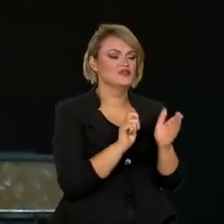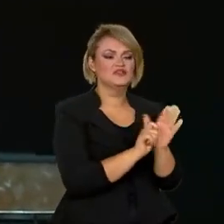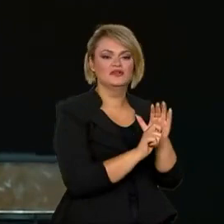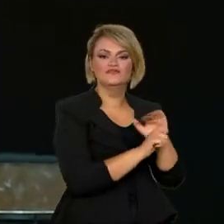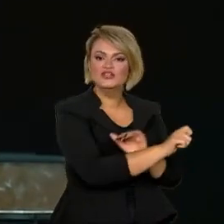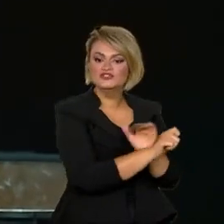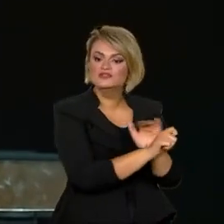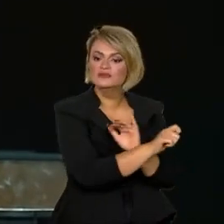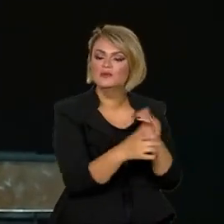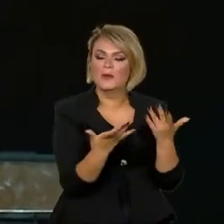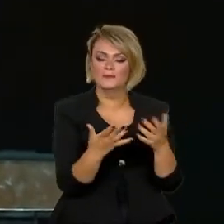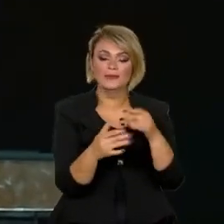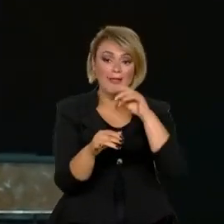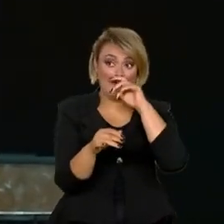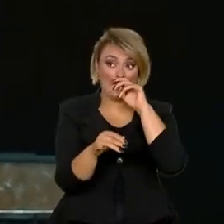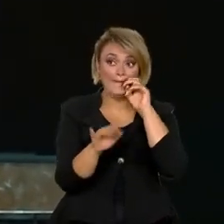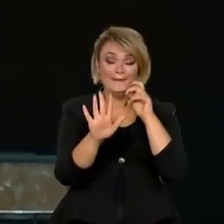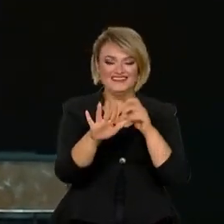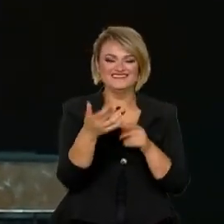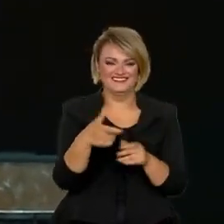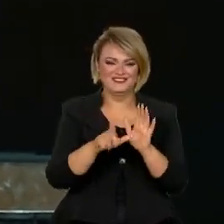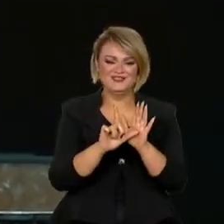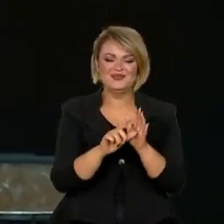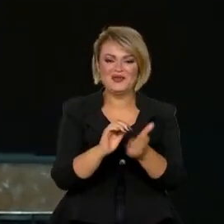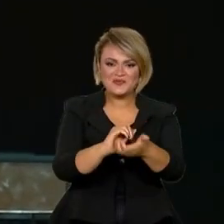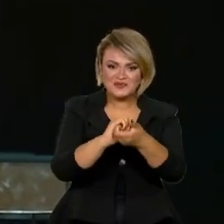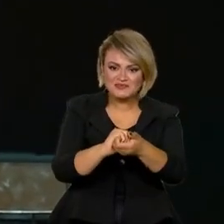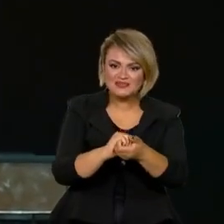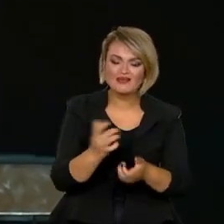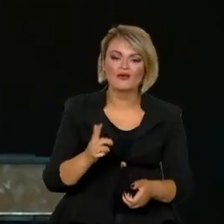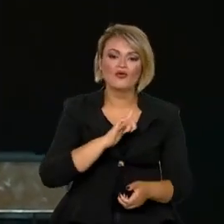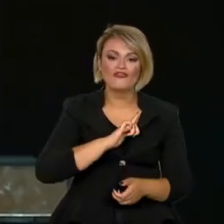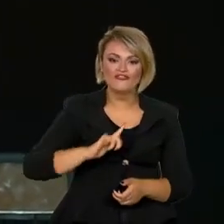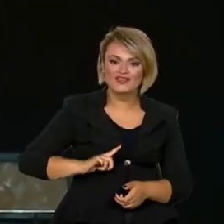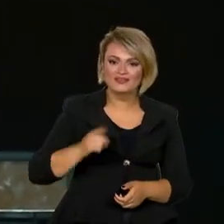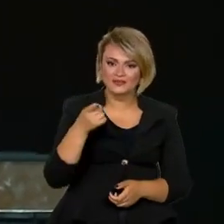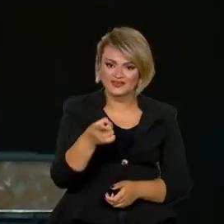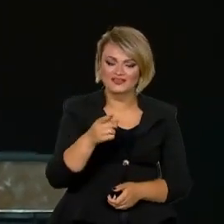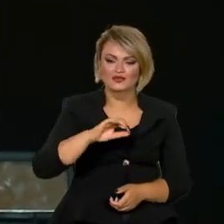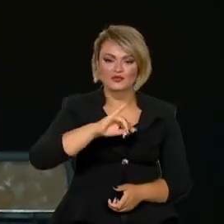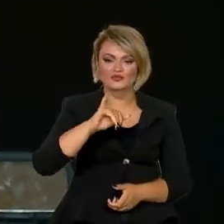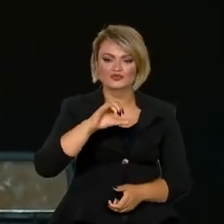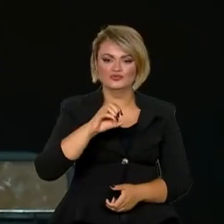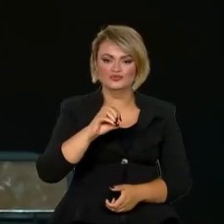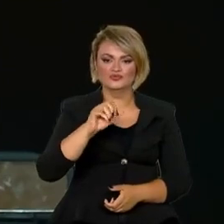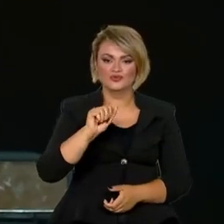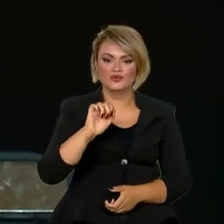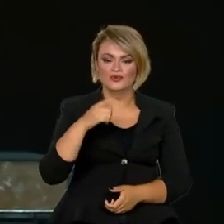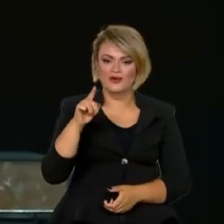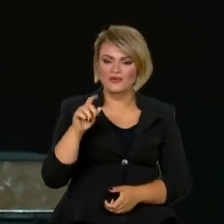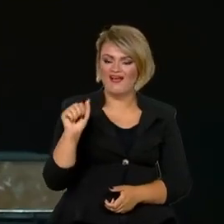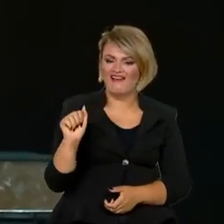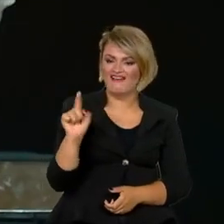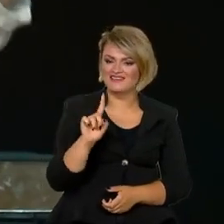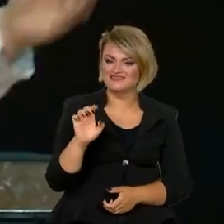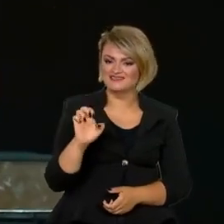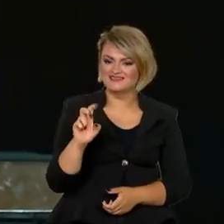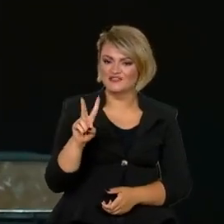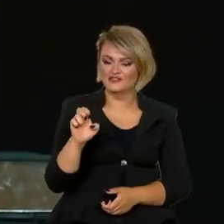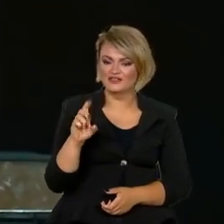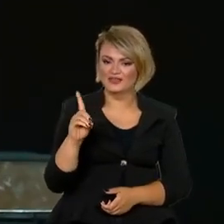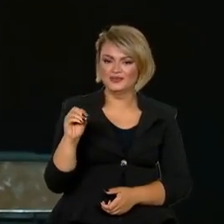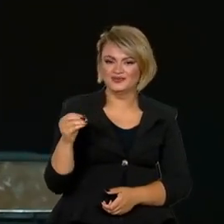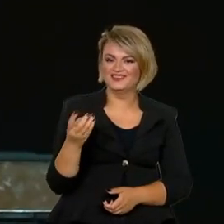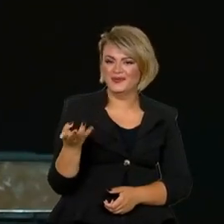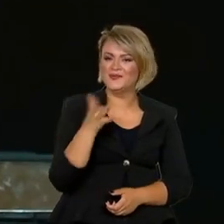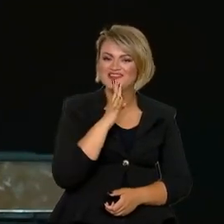foram selecionados. Mas antes disso, eu queria cumprimentar o governador João Azevedo, com o qual já me relacionei durante muito